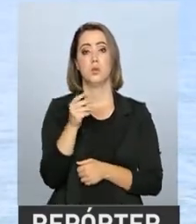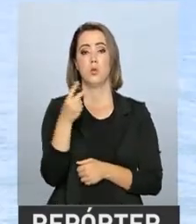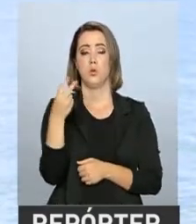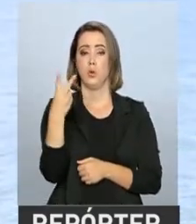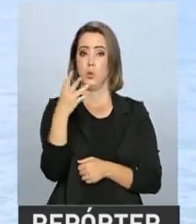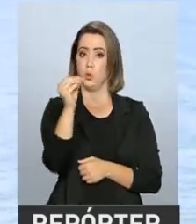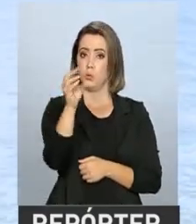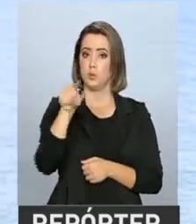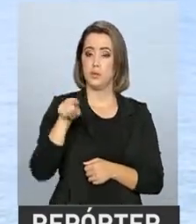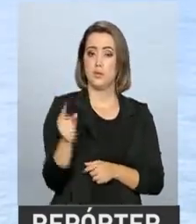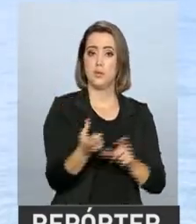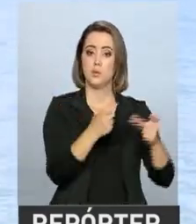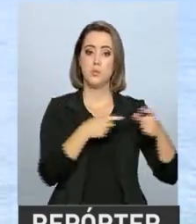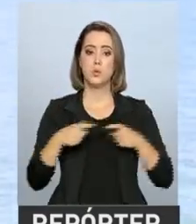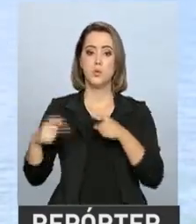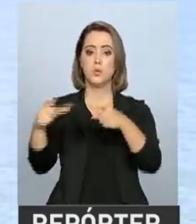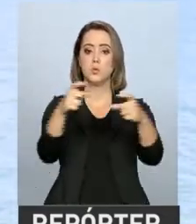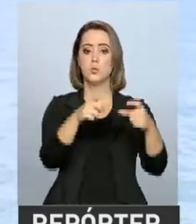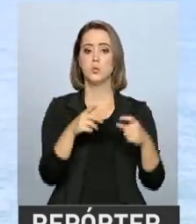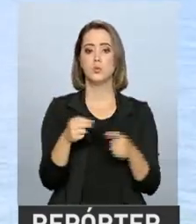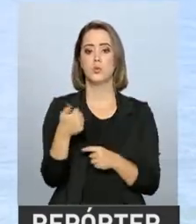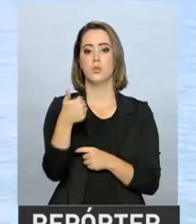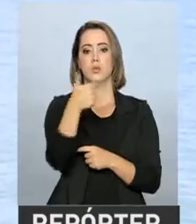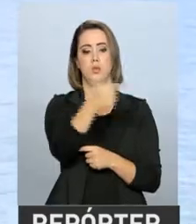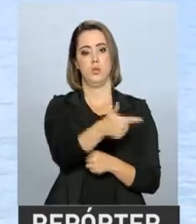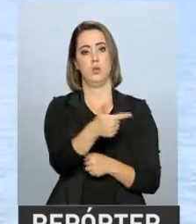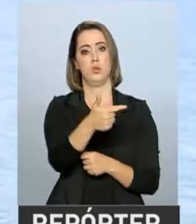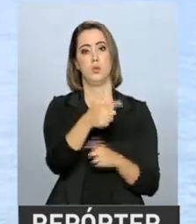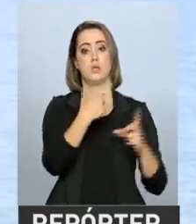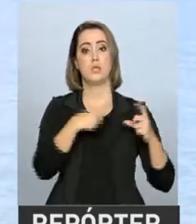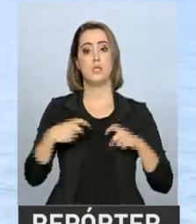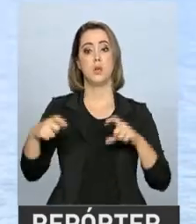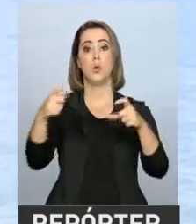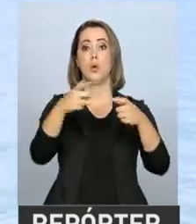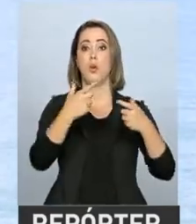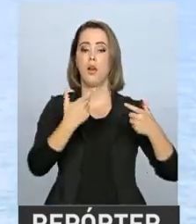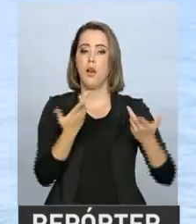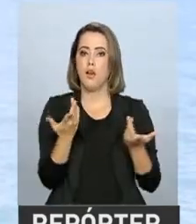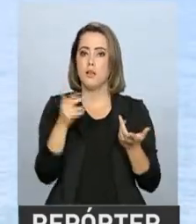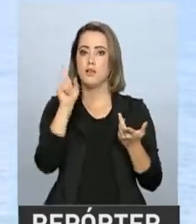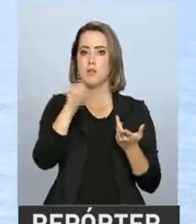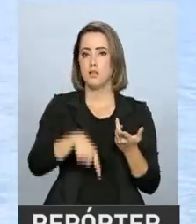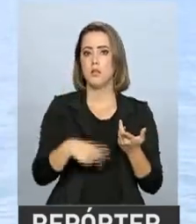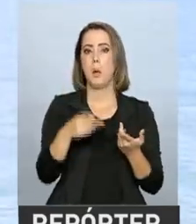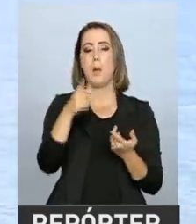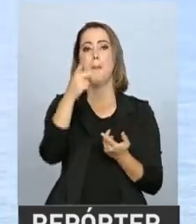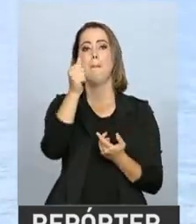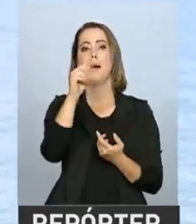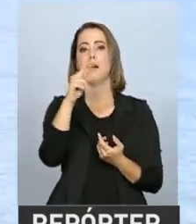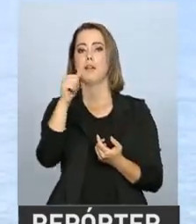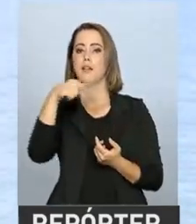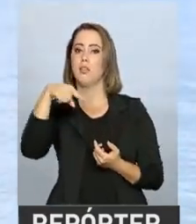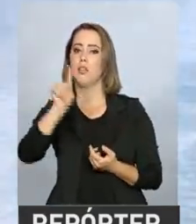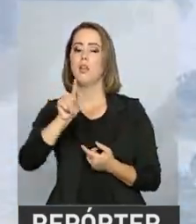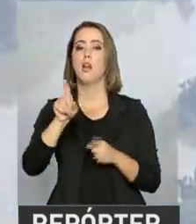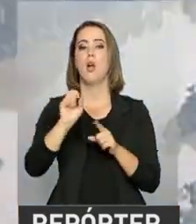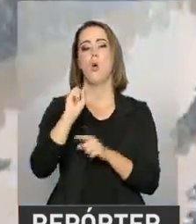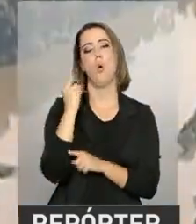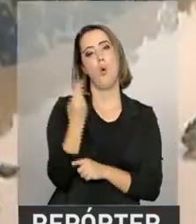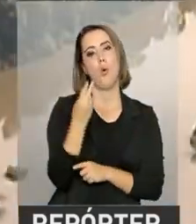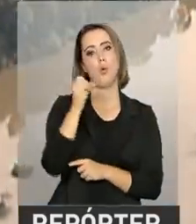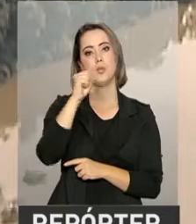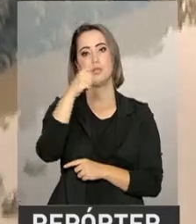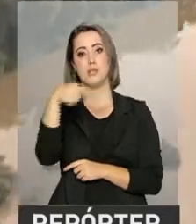micro bacias distribuídas em 12 regiões hidrográficas como as baterias do paraná e do são francisco